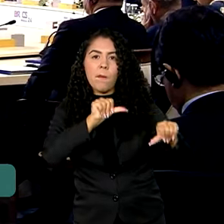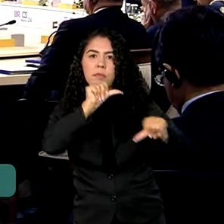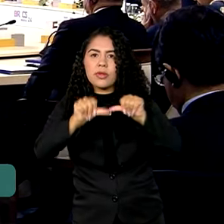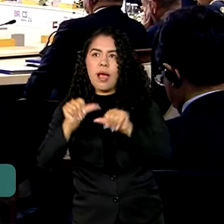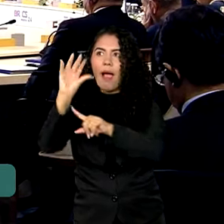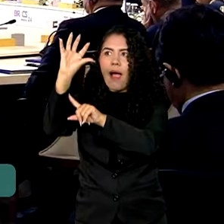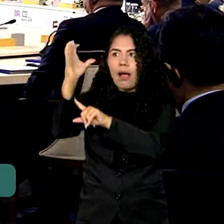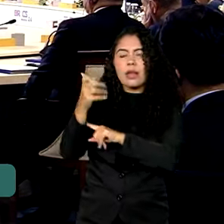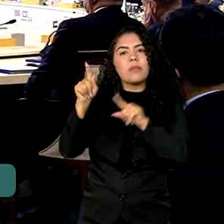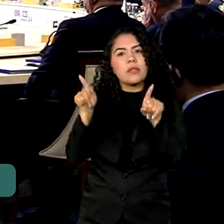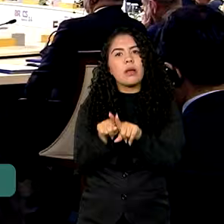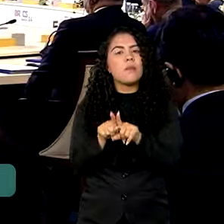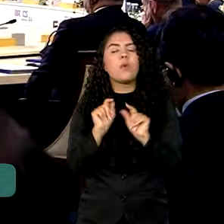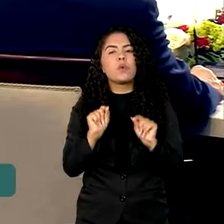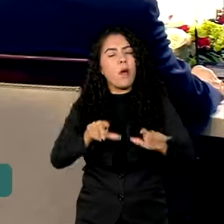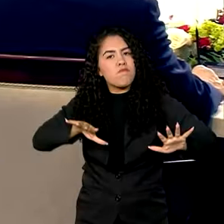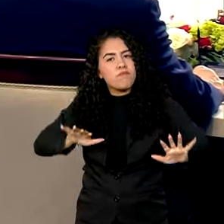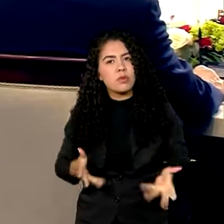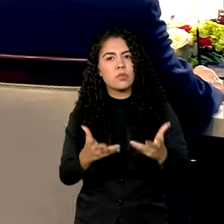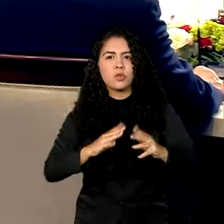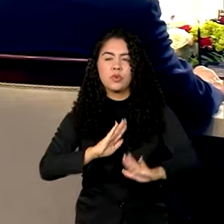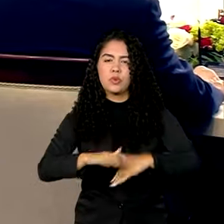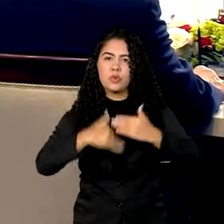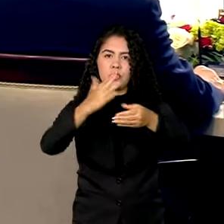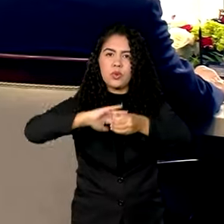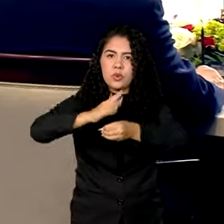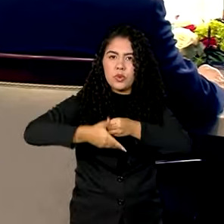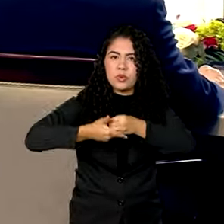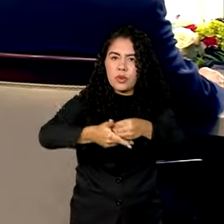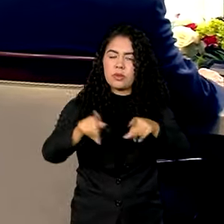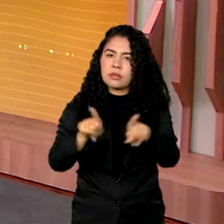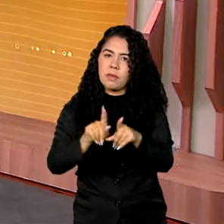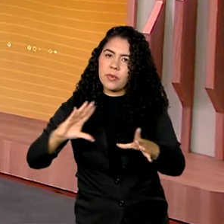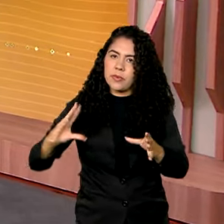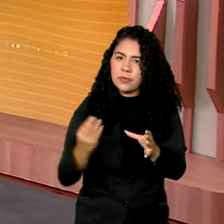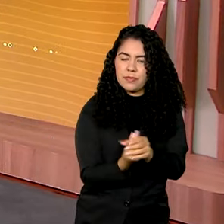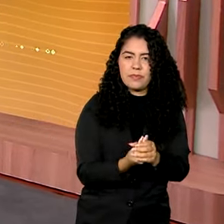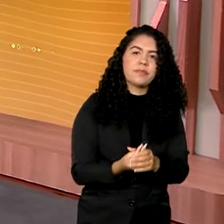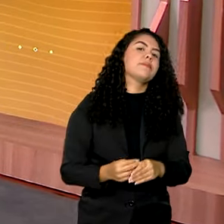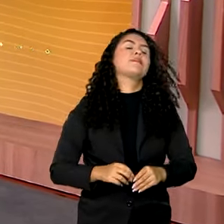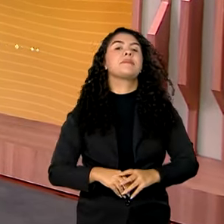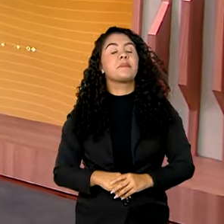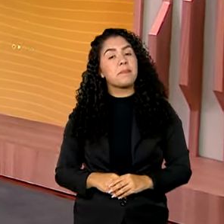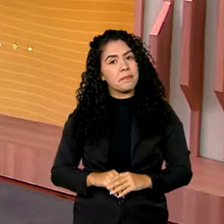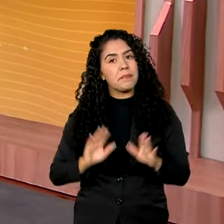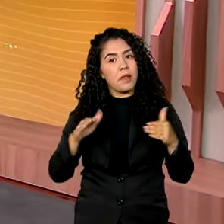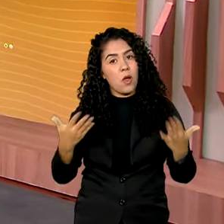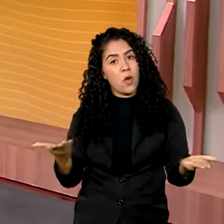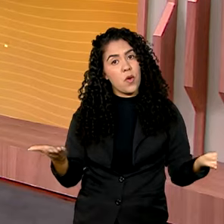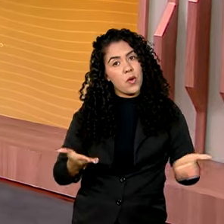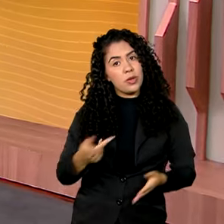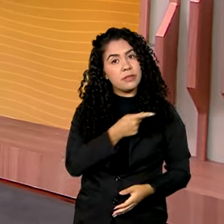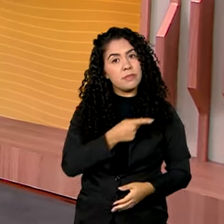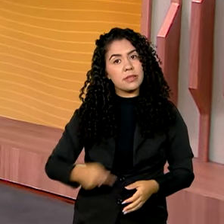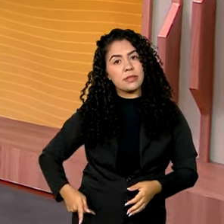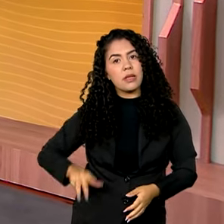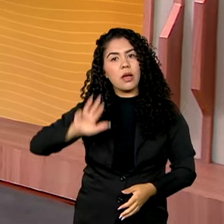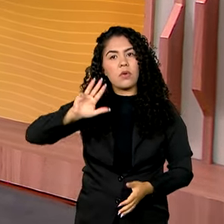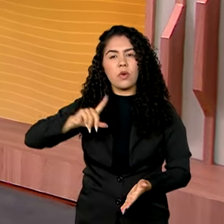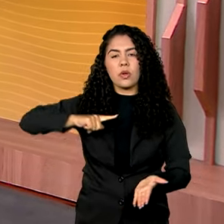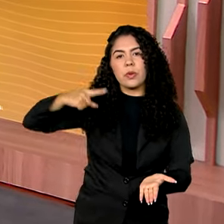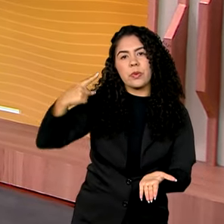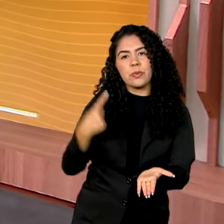e a promoção de um desenvolvimento sustentável e inclusivo. Olha, hoje o presidente Lula tem agenda